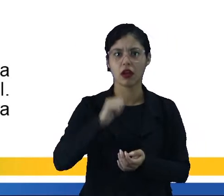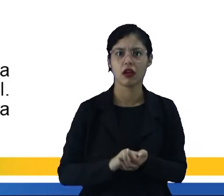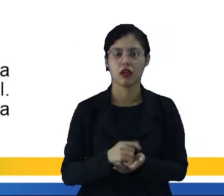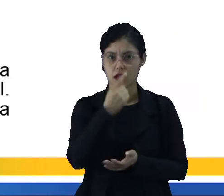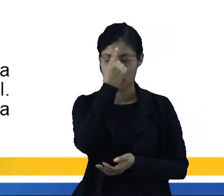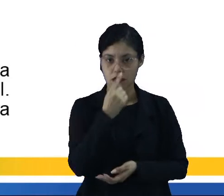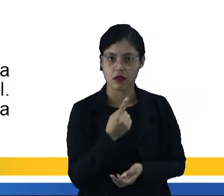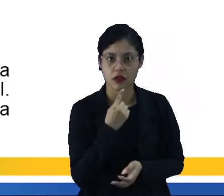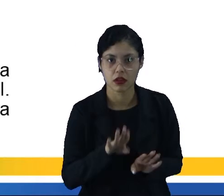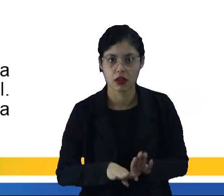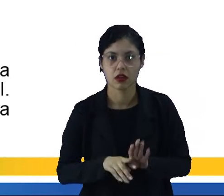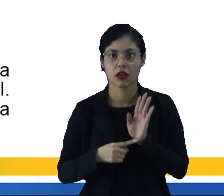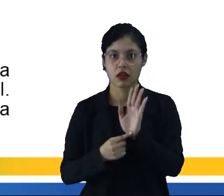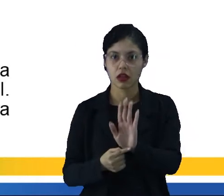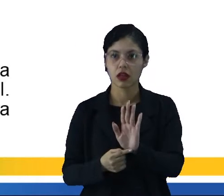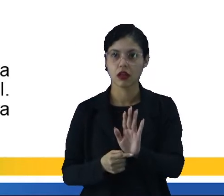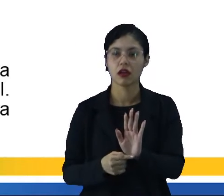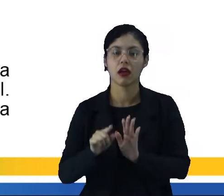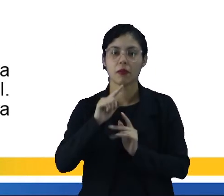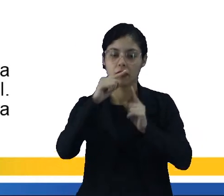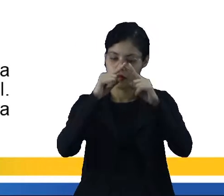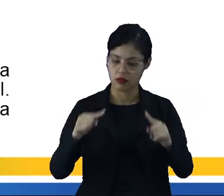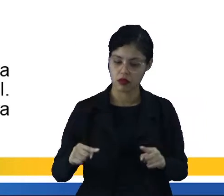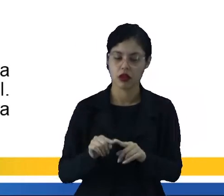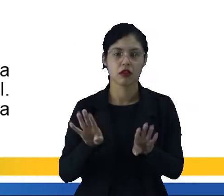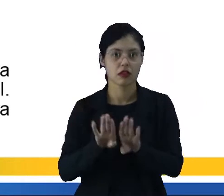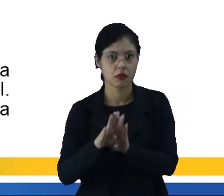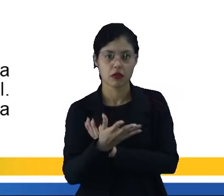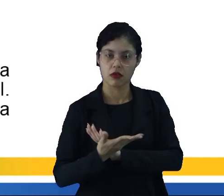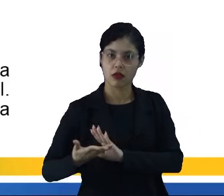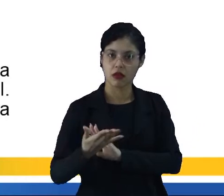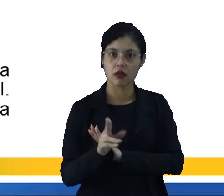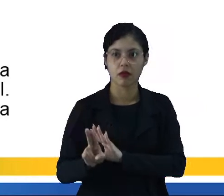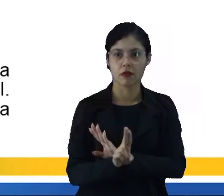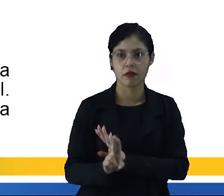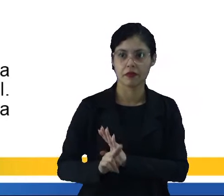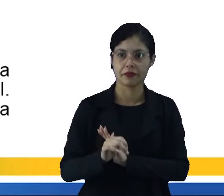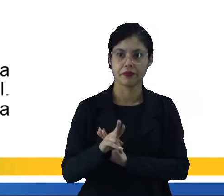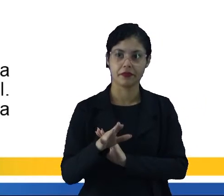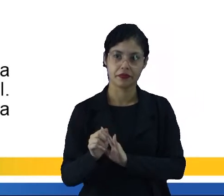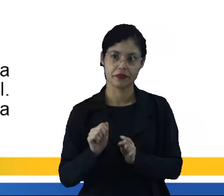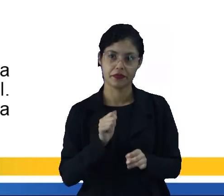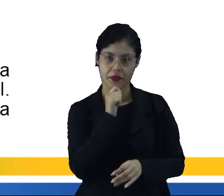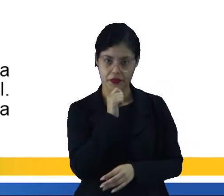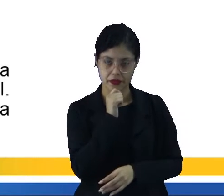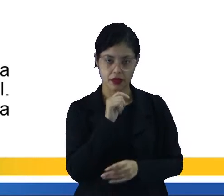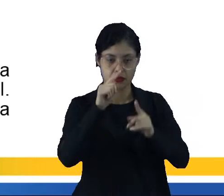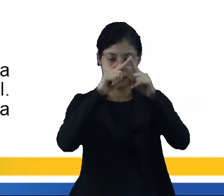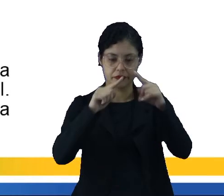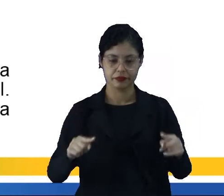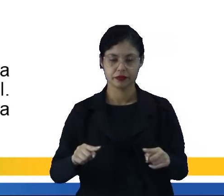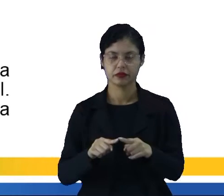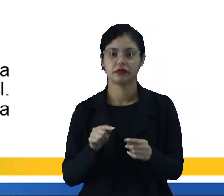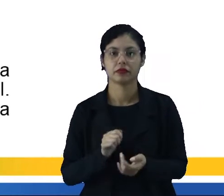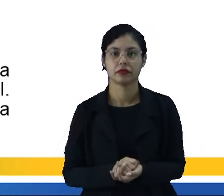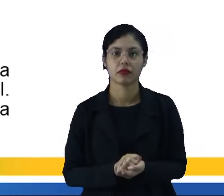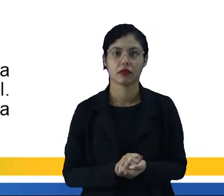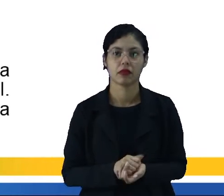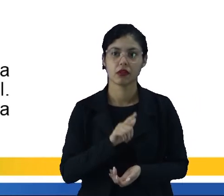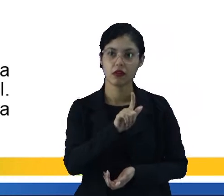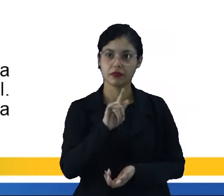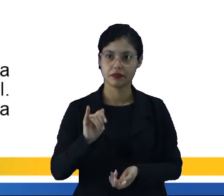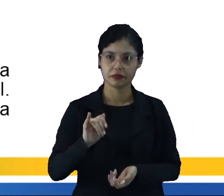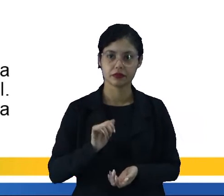lateral porque é um triângulo e é também chamado de apótema da pirâmide tá que é o Gi Ok